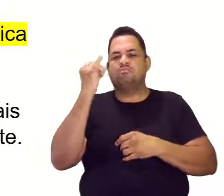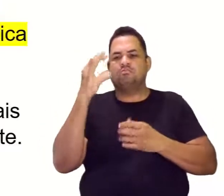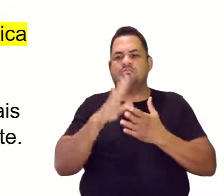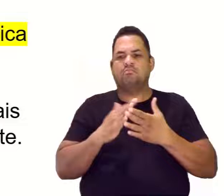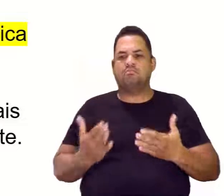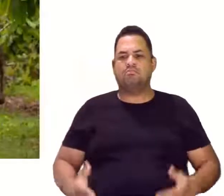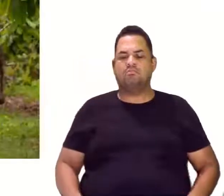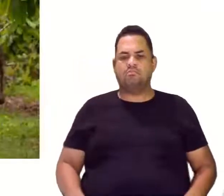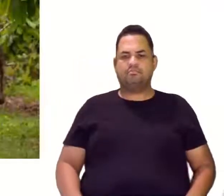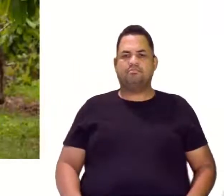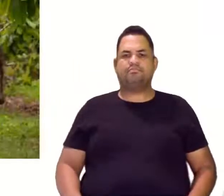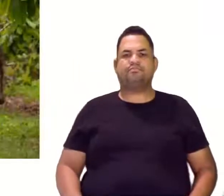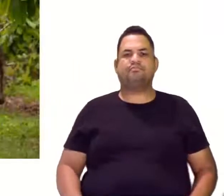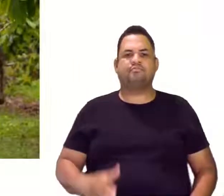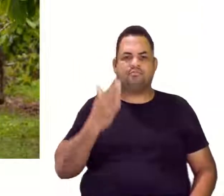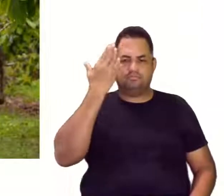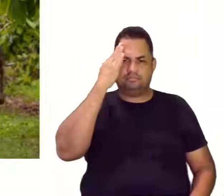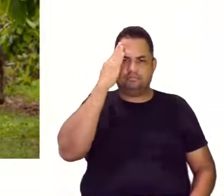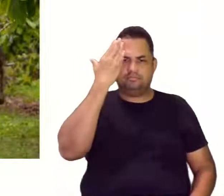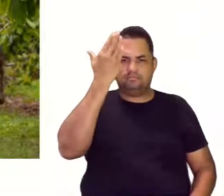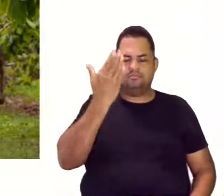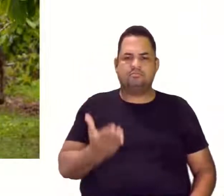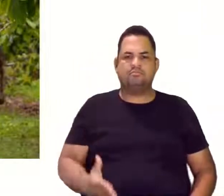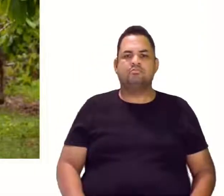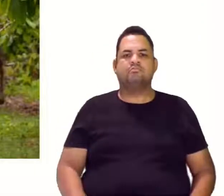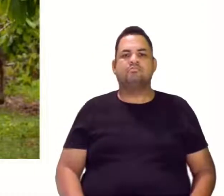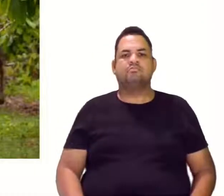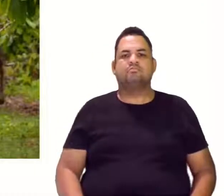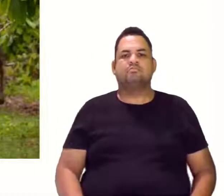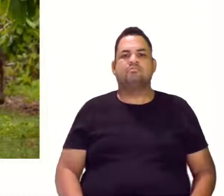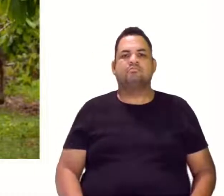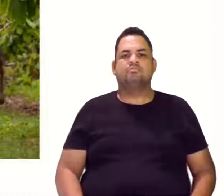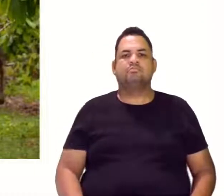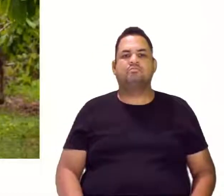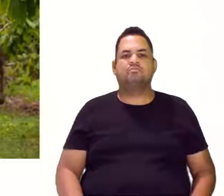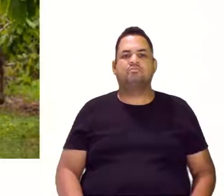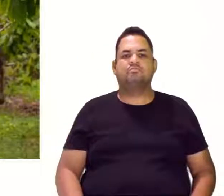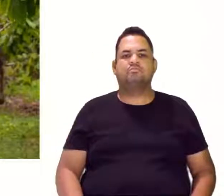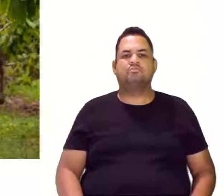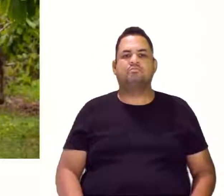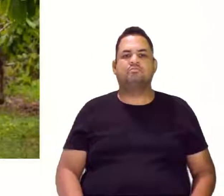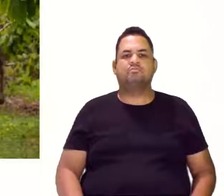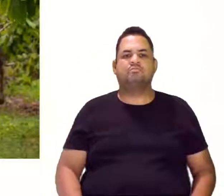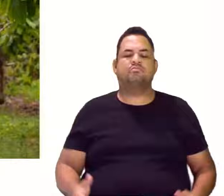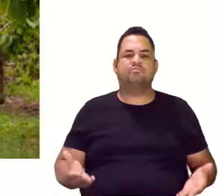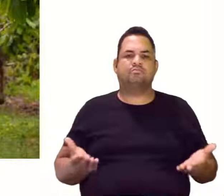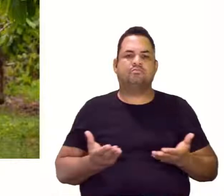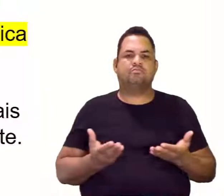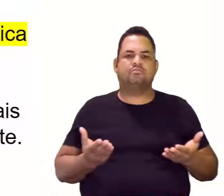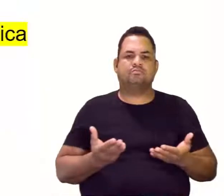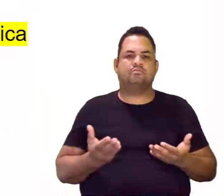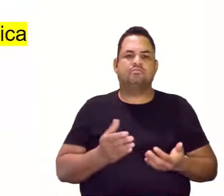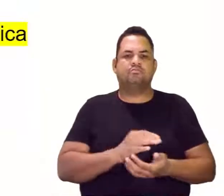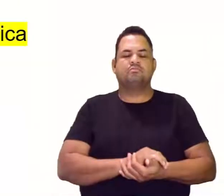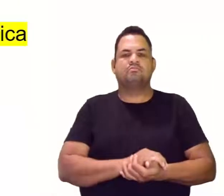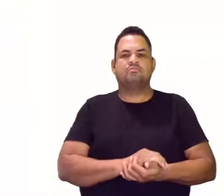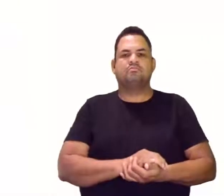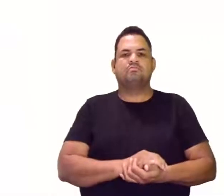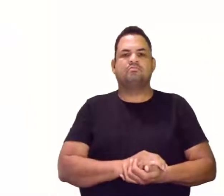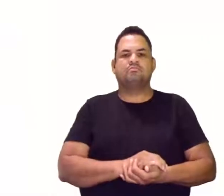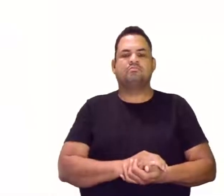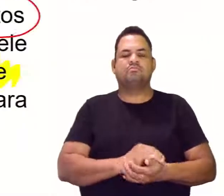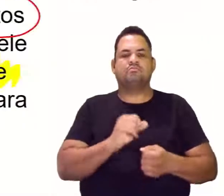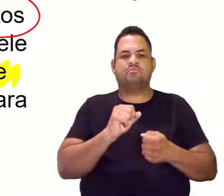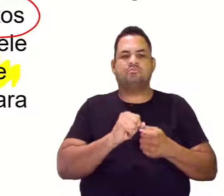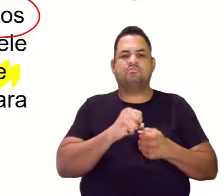né? Isso. E aí, entendeu a lógica? Entendeu? Nós vamos fazer agora a resolver